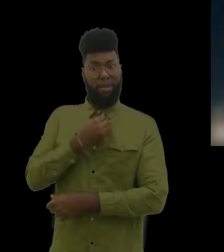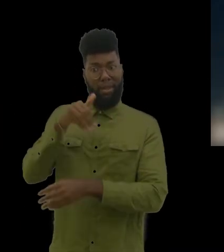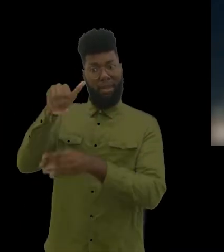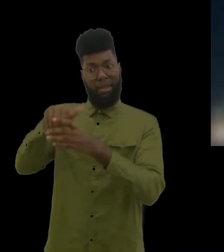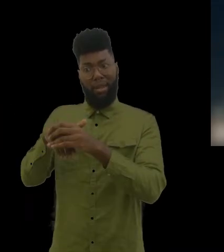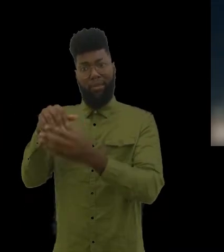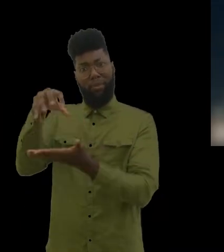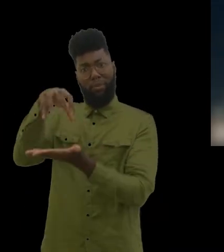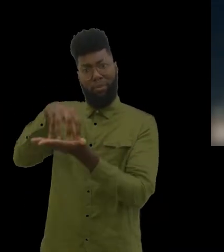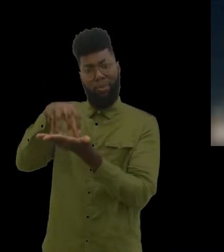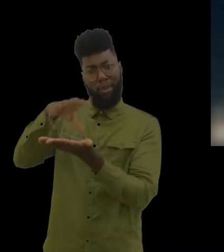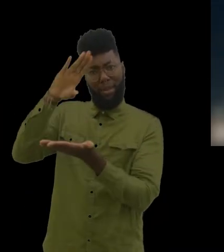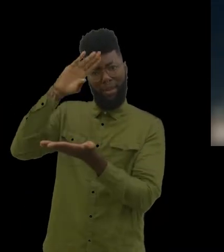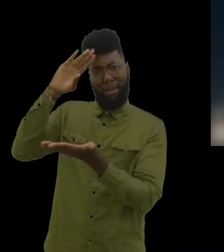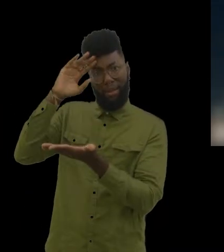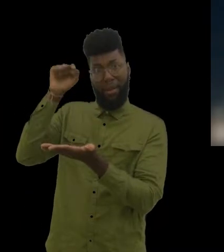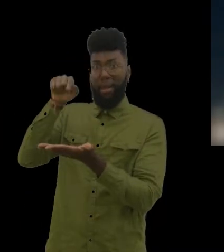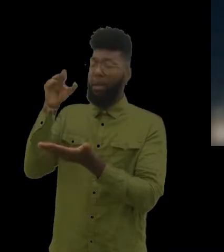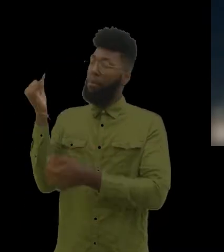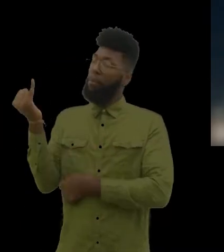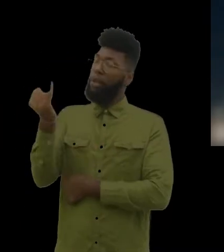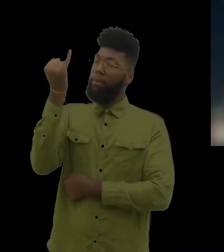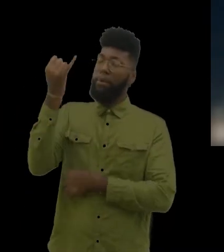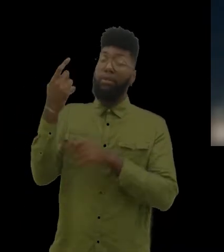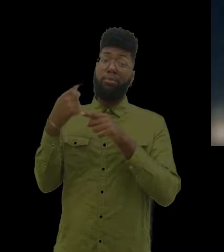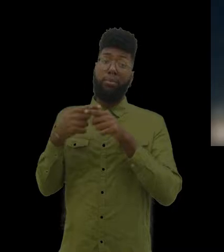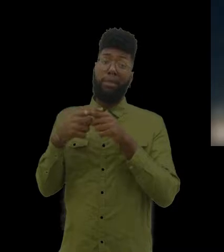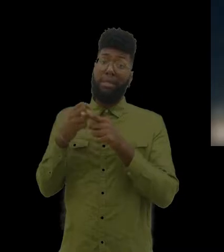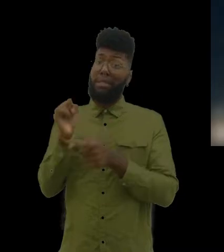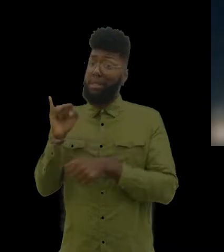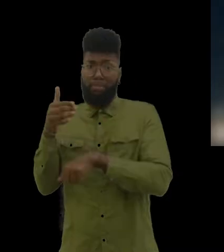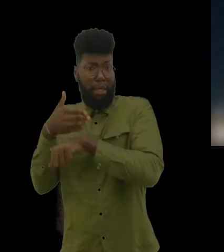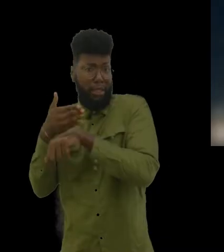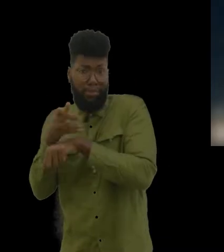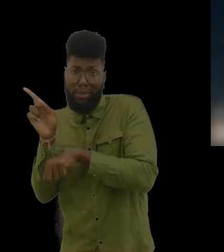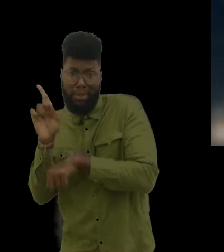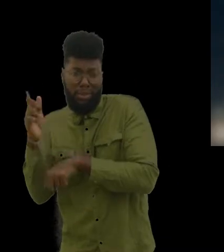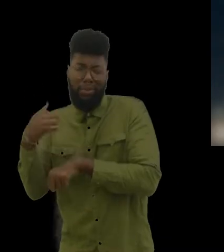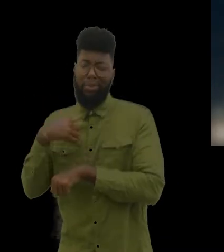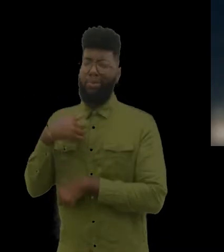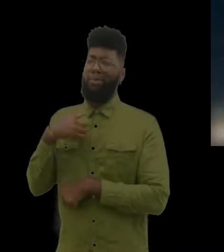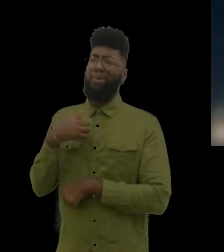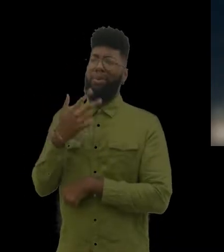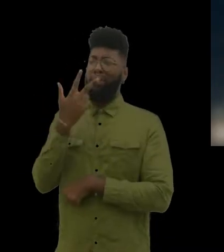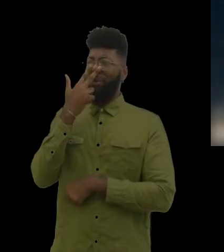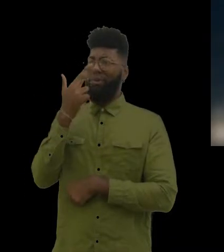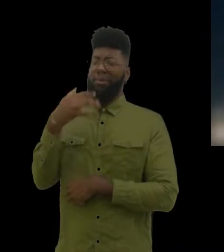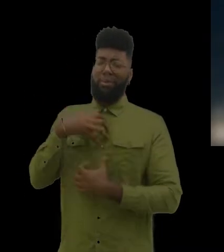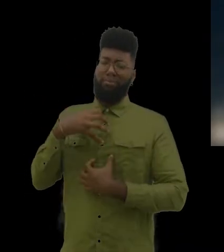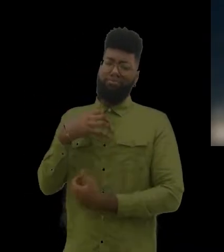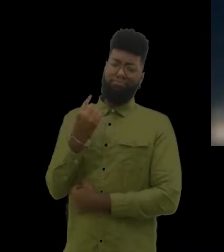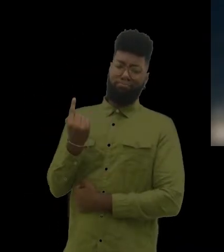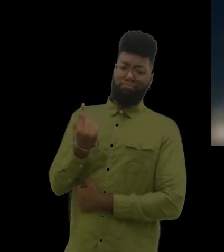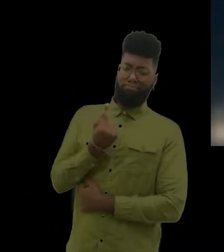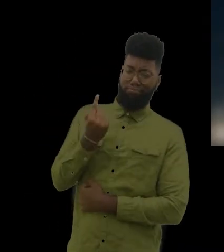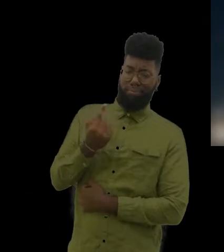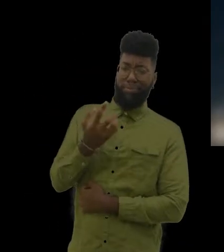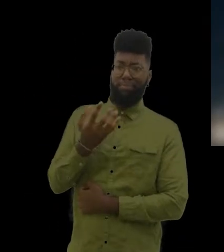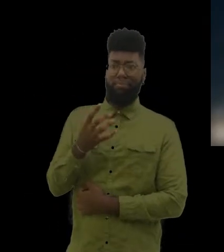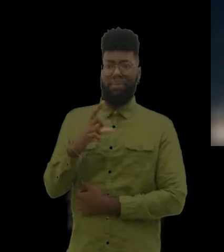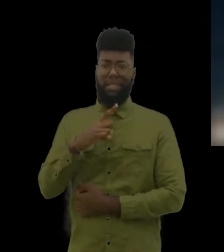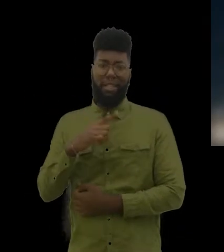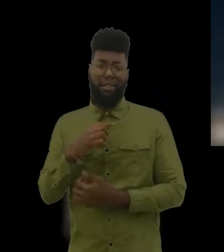isso é muito importante, porque senão talvez eu só seria uma aluna meio acanhada ali, meio sem voz, mas querendo fazer muita